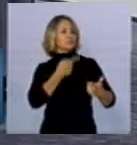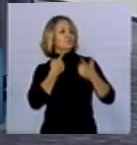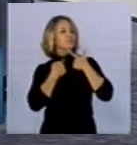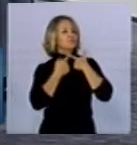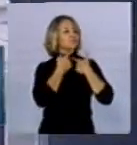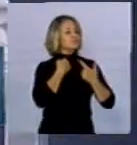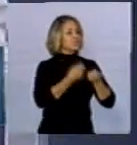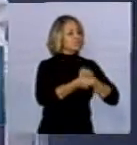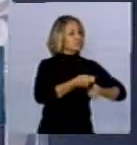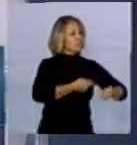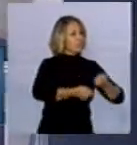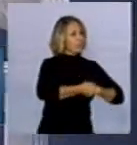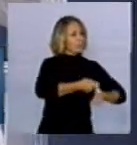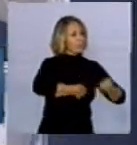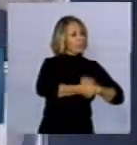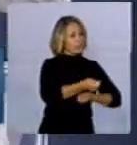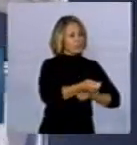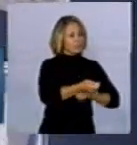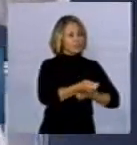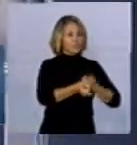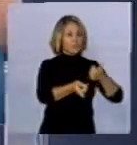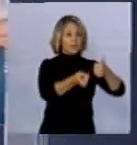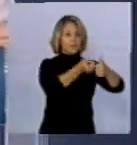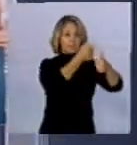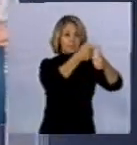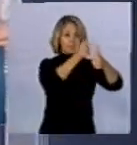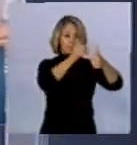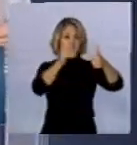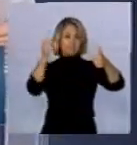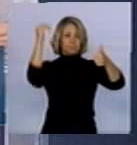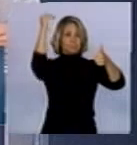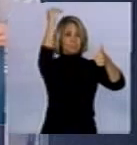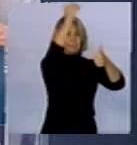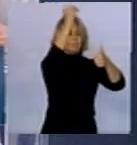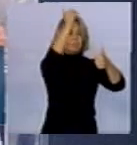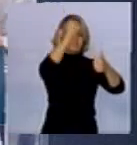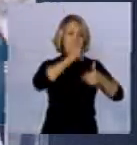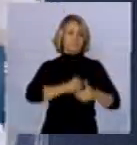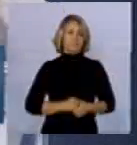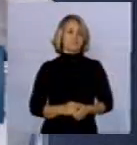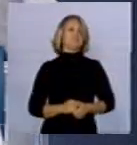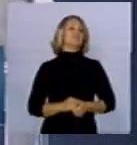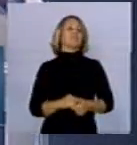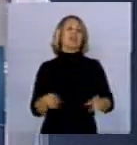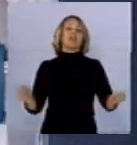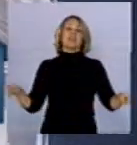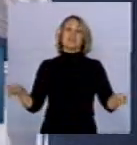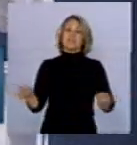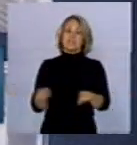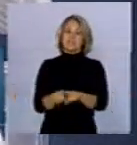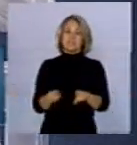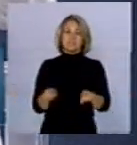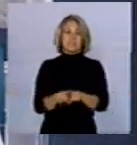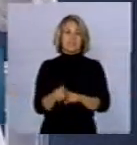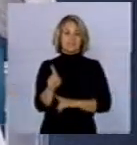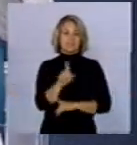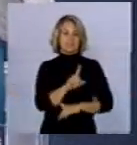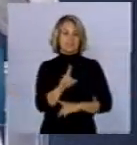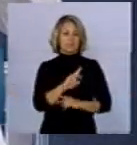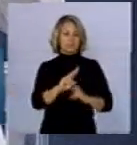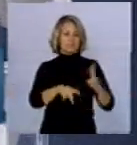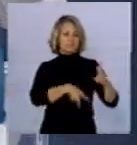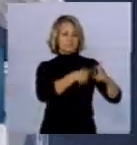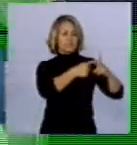econômico em primeiríssimo plano e também não é nem